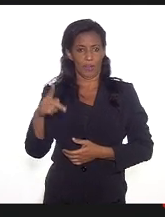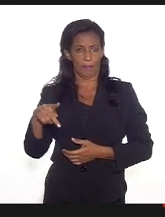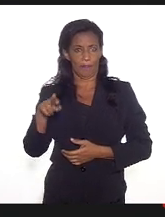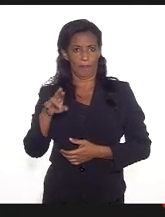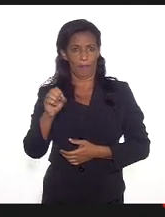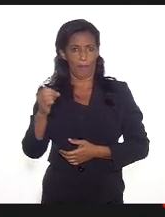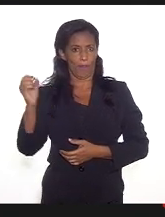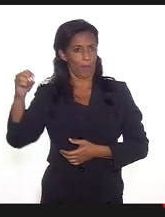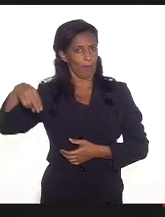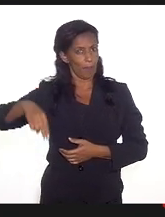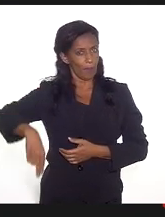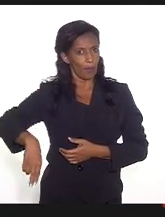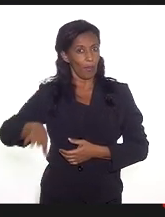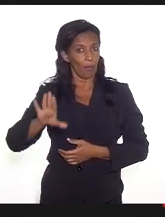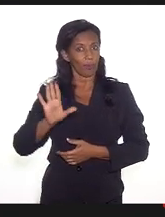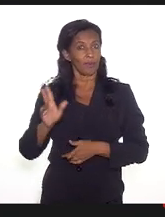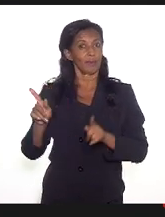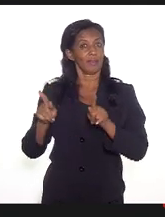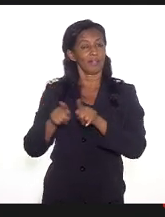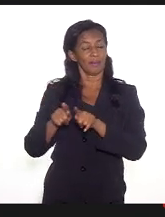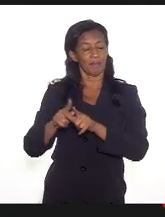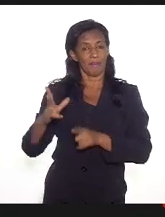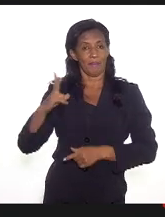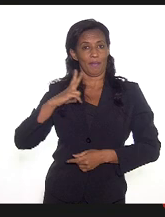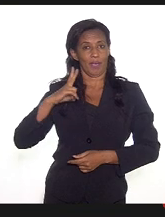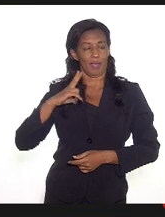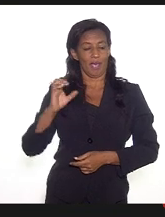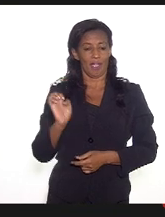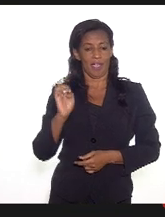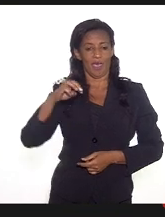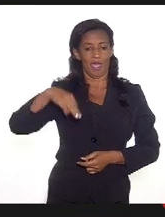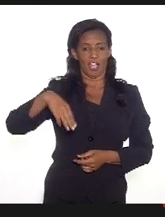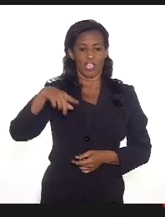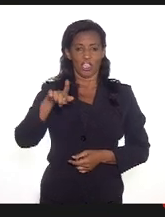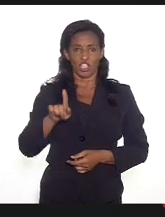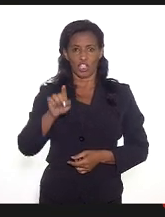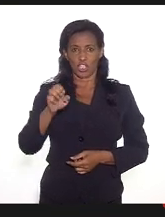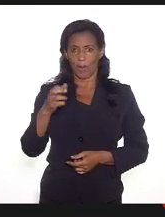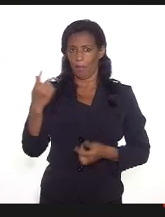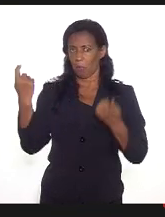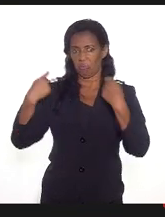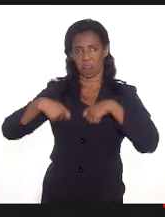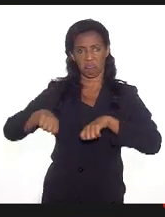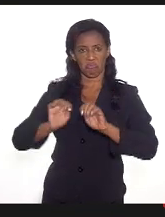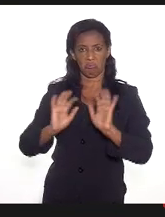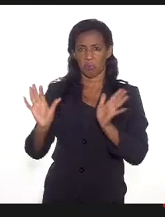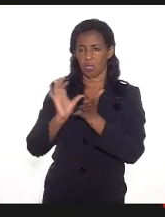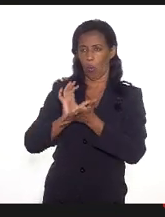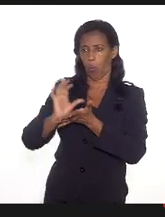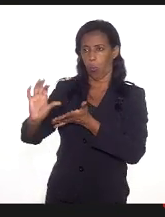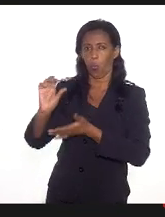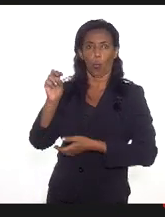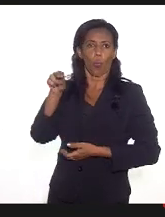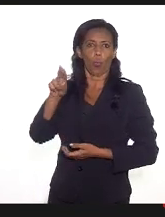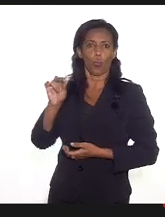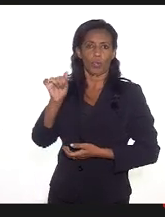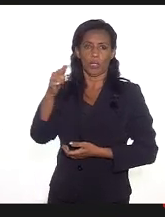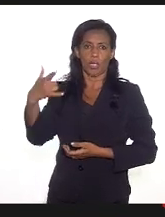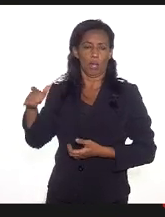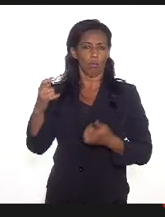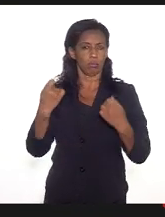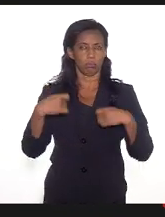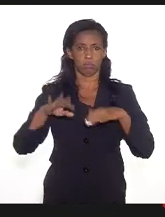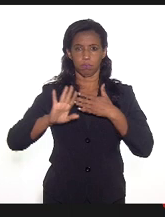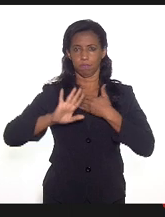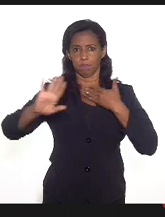de natureza independente. A Engeprom não depende de orçamento da União. Ela